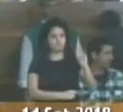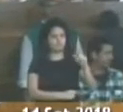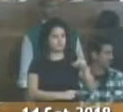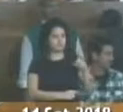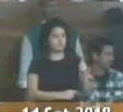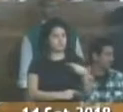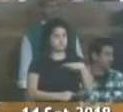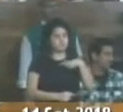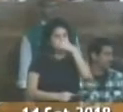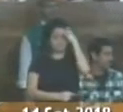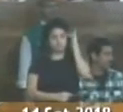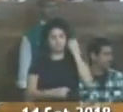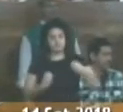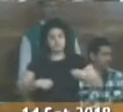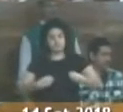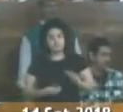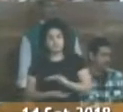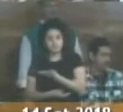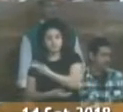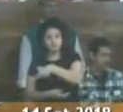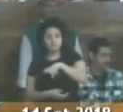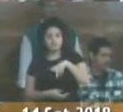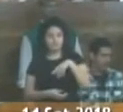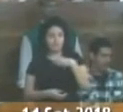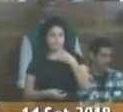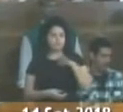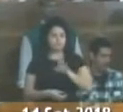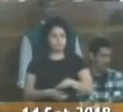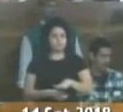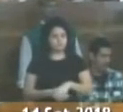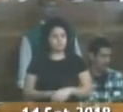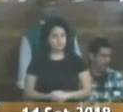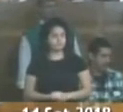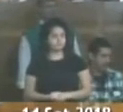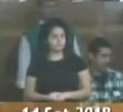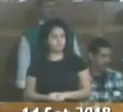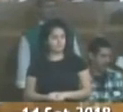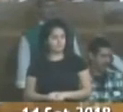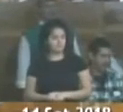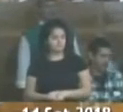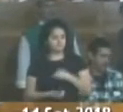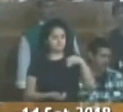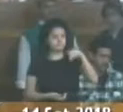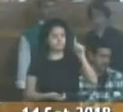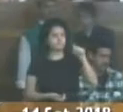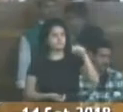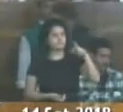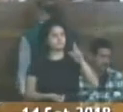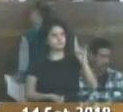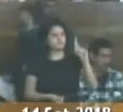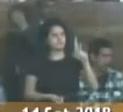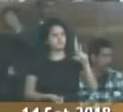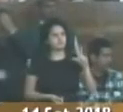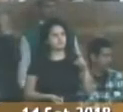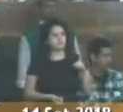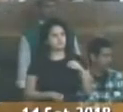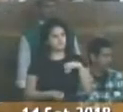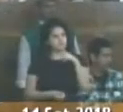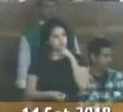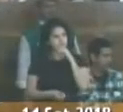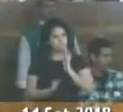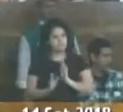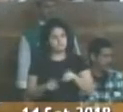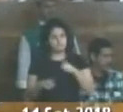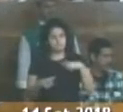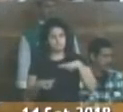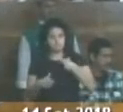sair às 4, me parece. 3 e pouco, a gente vai ter que acabar. Dona Marilda, desculpa, por causa da barca. Eu acho que tem uma questão da